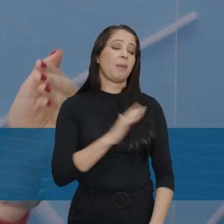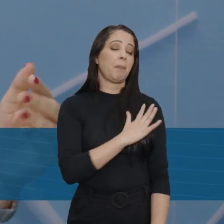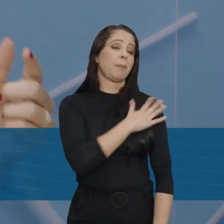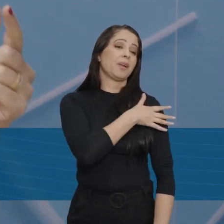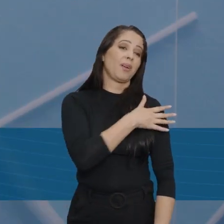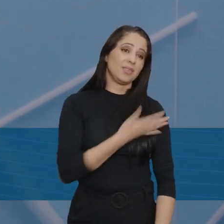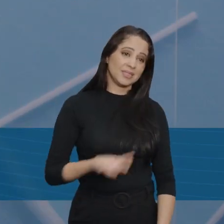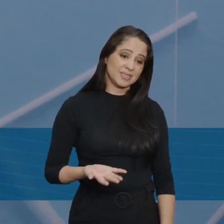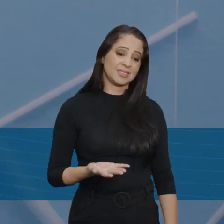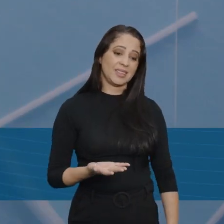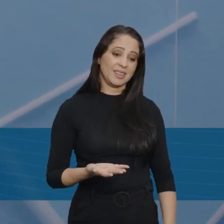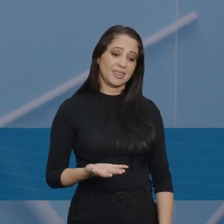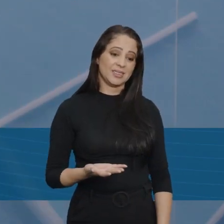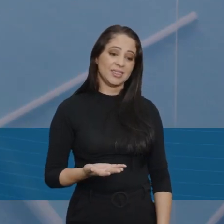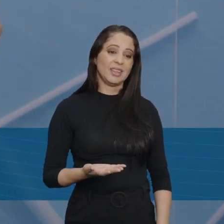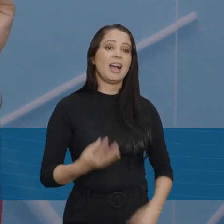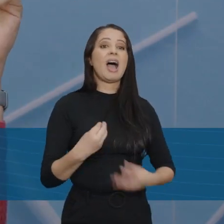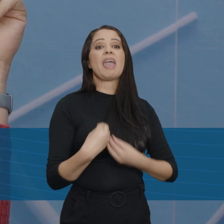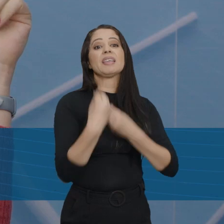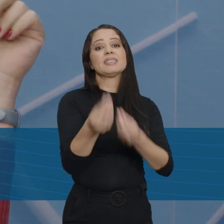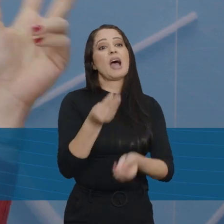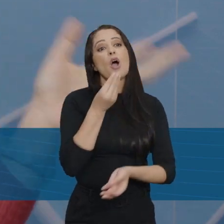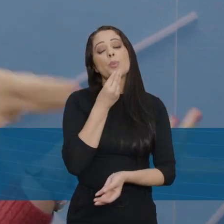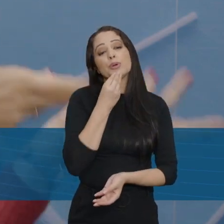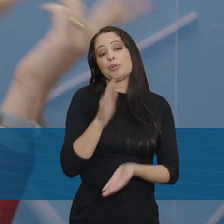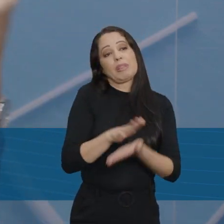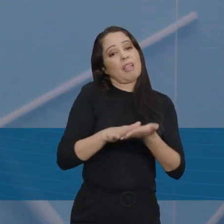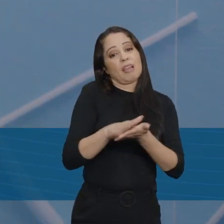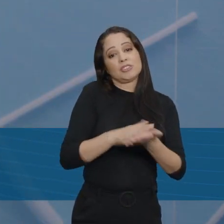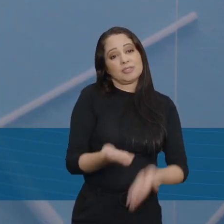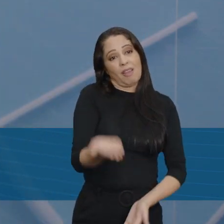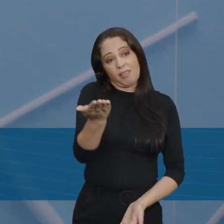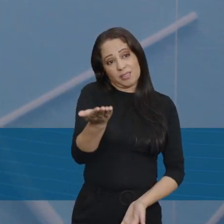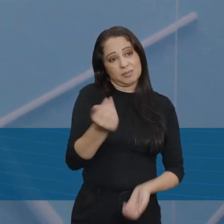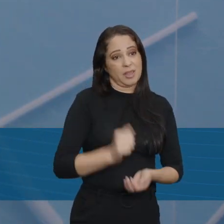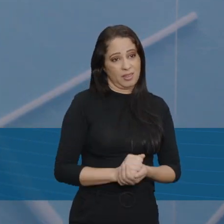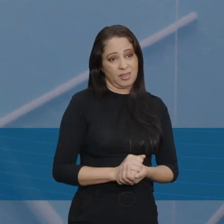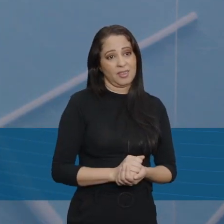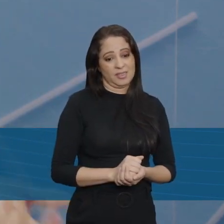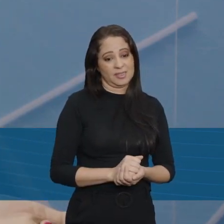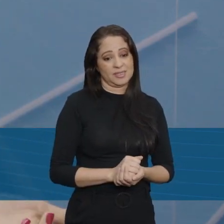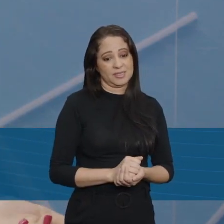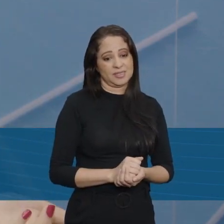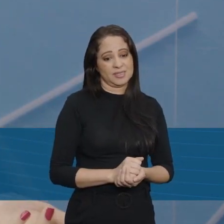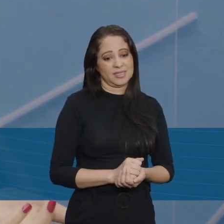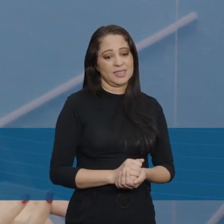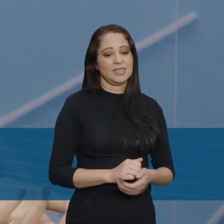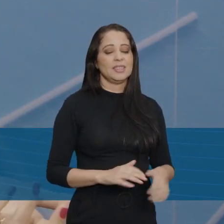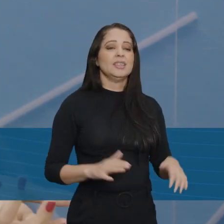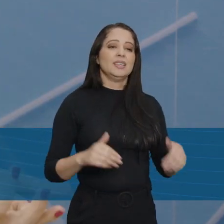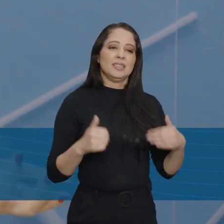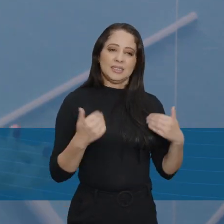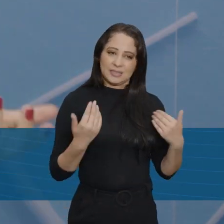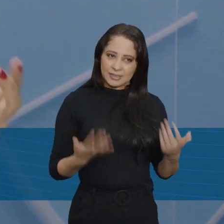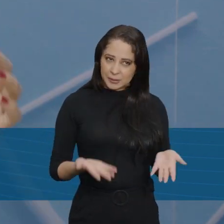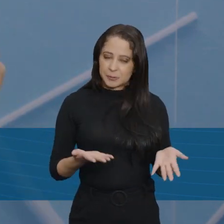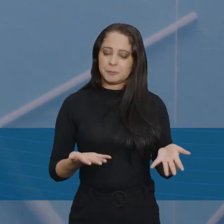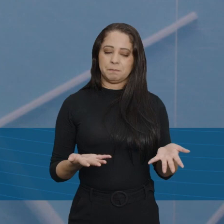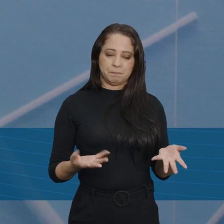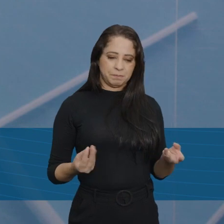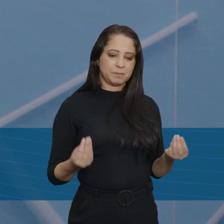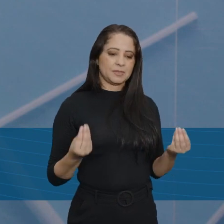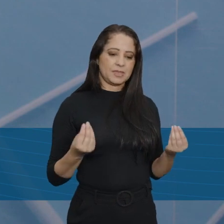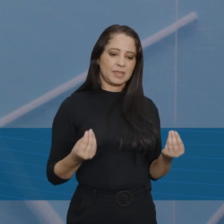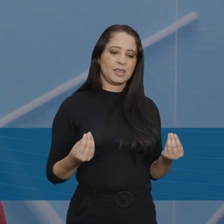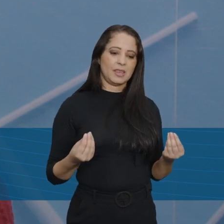inteiro, né? Sem dar oportunidade para o bagunceiro mostrar um outro lado e nem para o bonzinho também mostrar o outro lado.